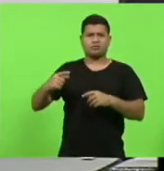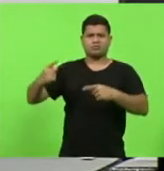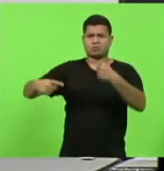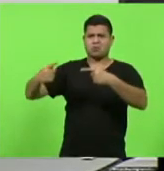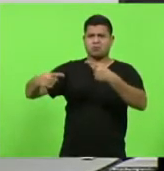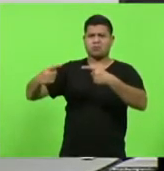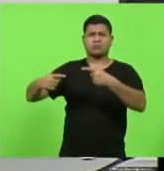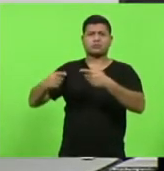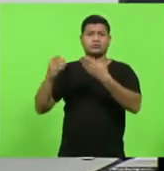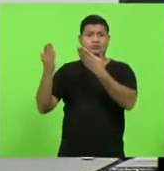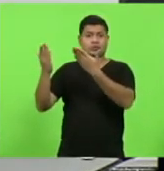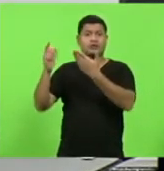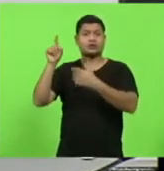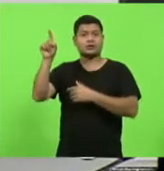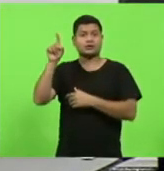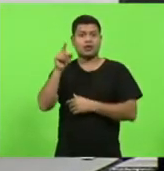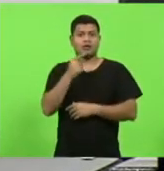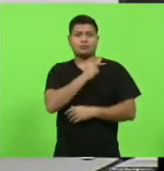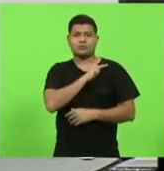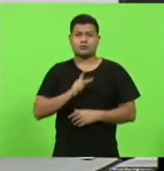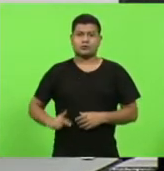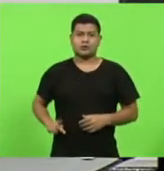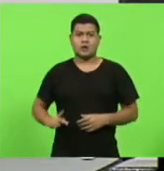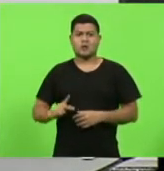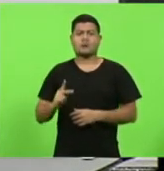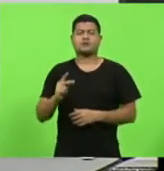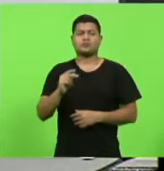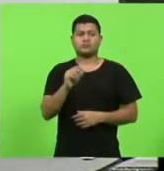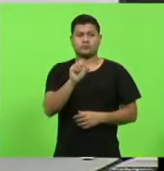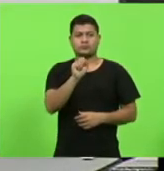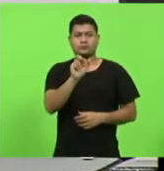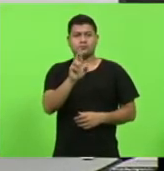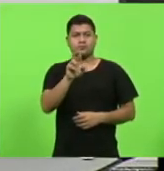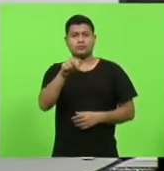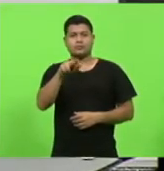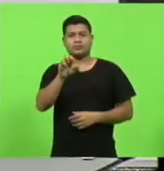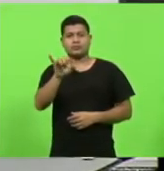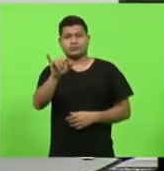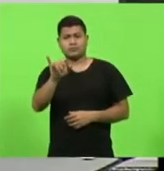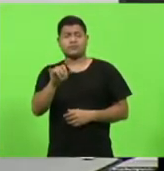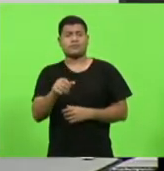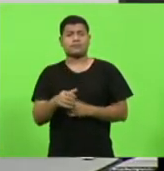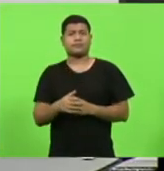presidente, que era o Sarney.